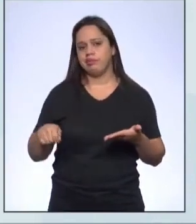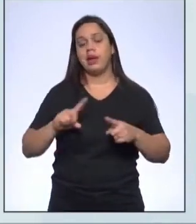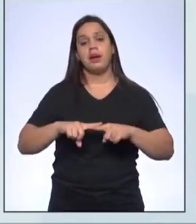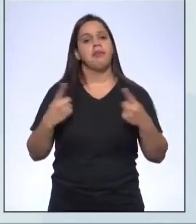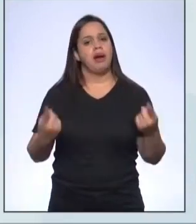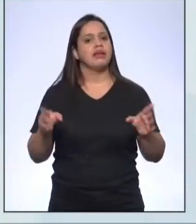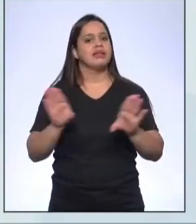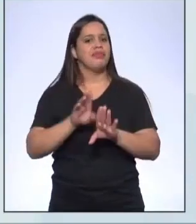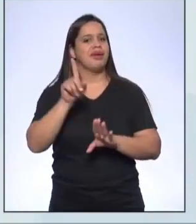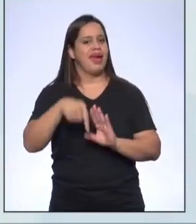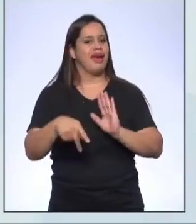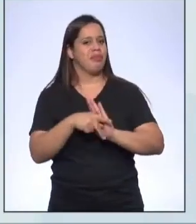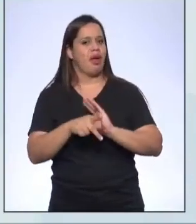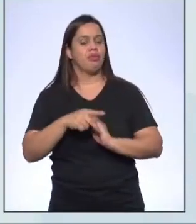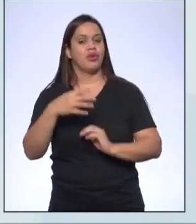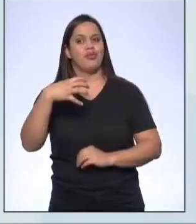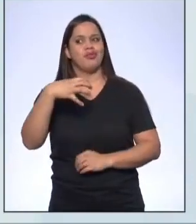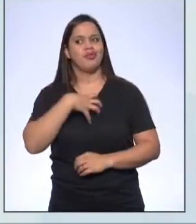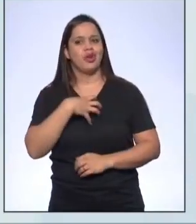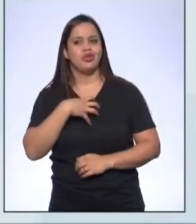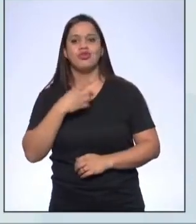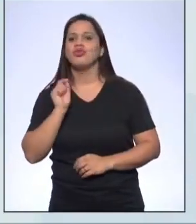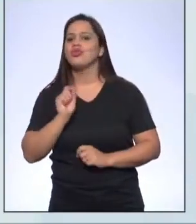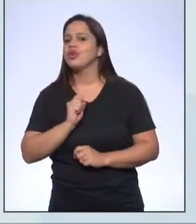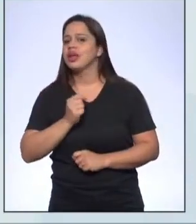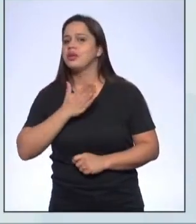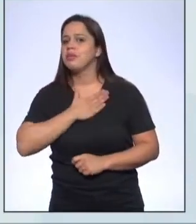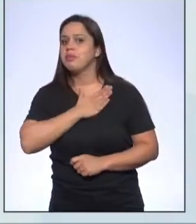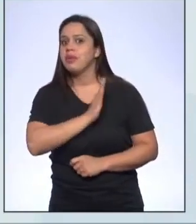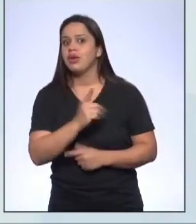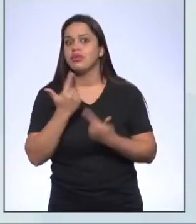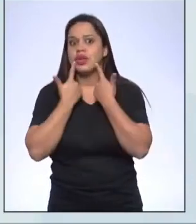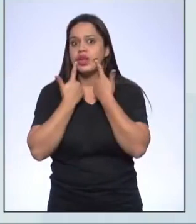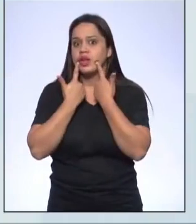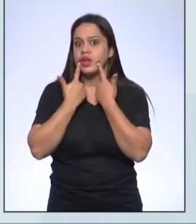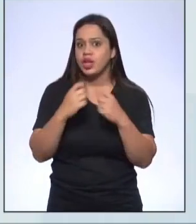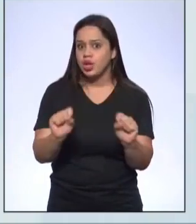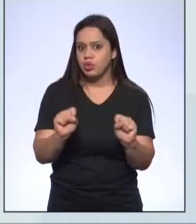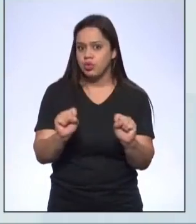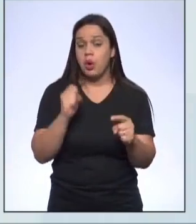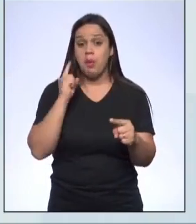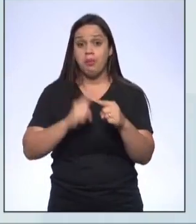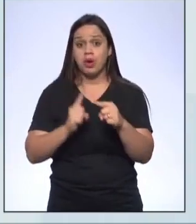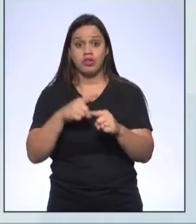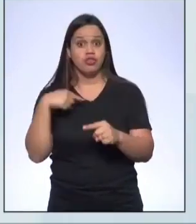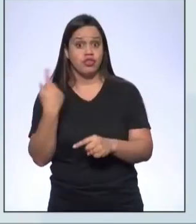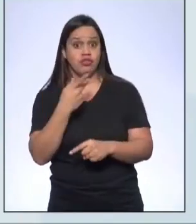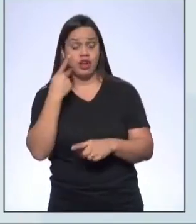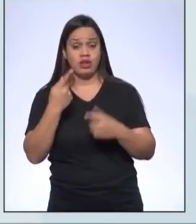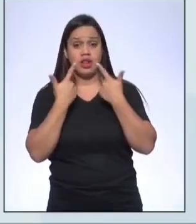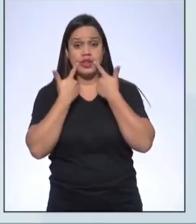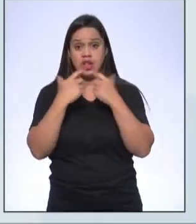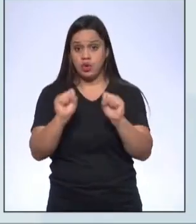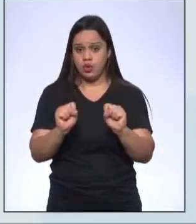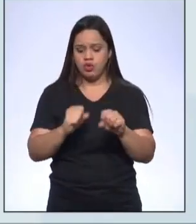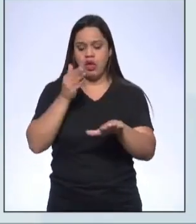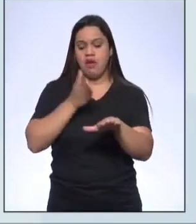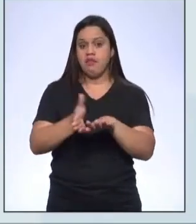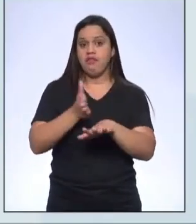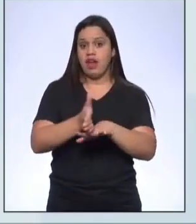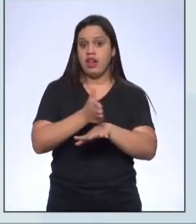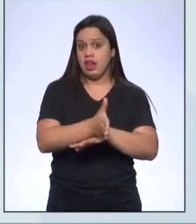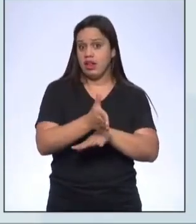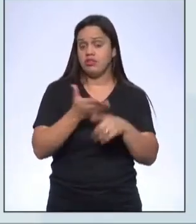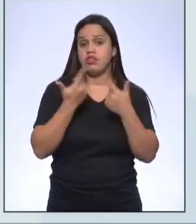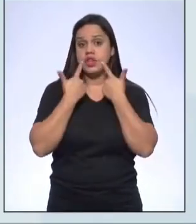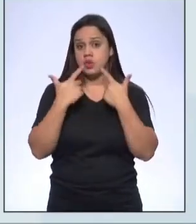de preconceito linguístico, né? Quando a gente fala de linguística, a gente fala de várias questões, variantes linguísticas,